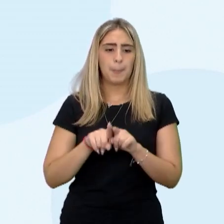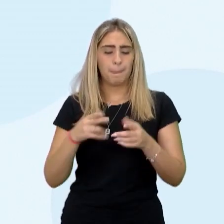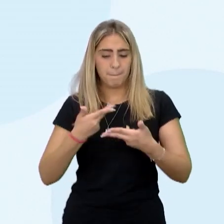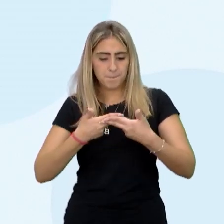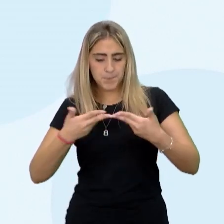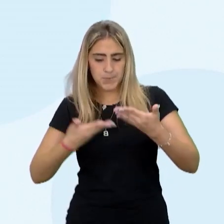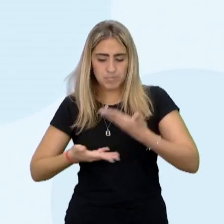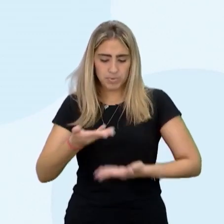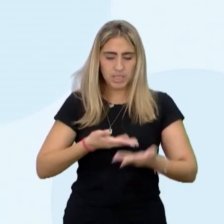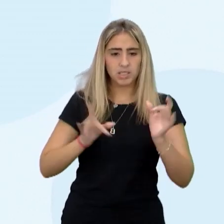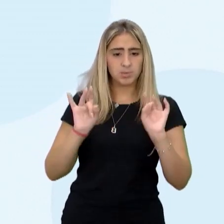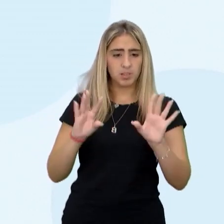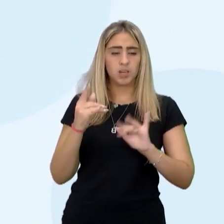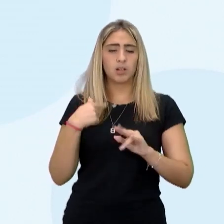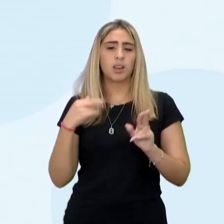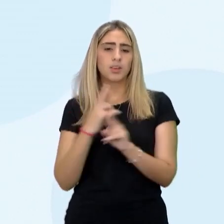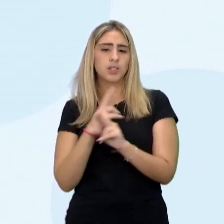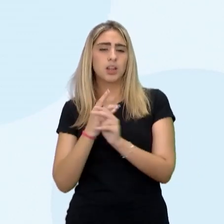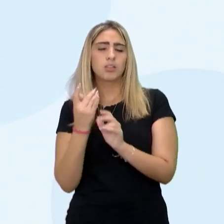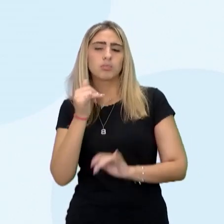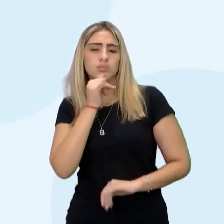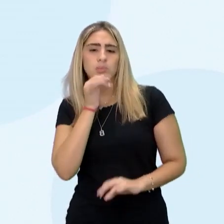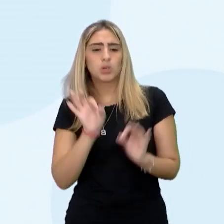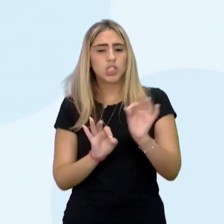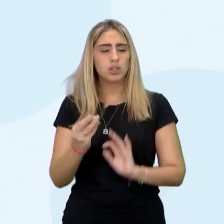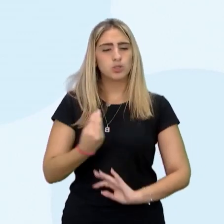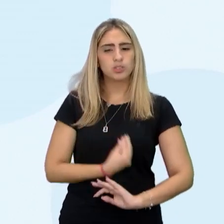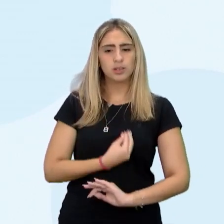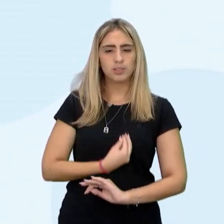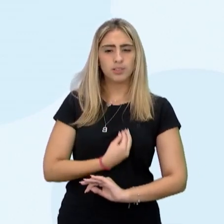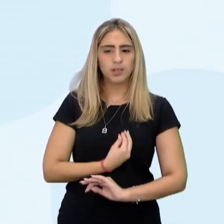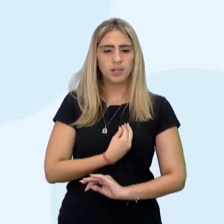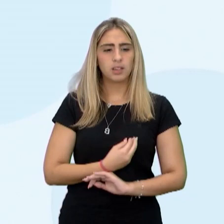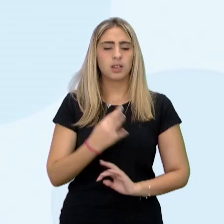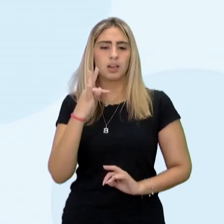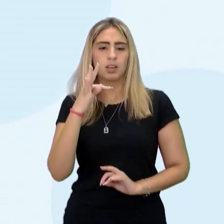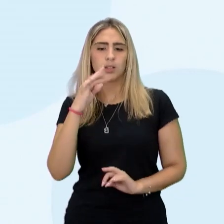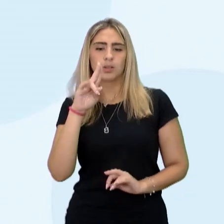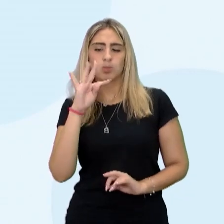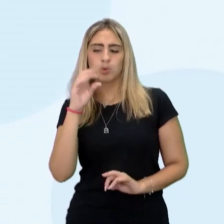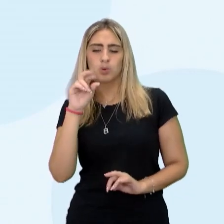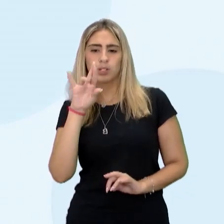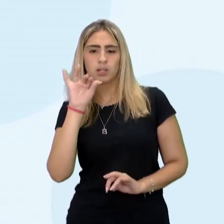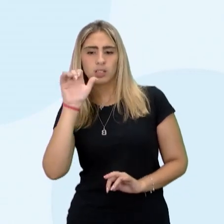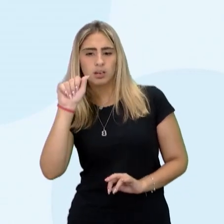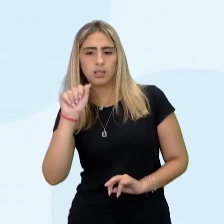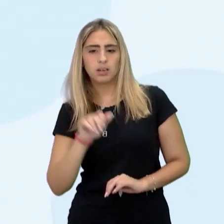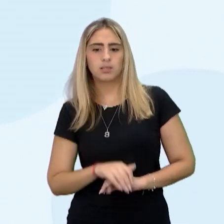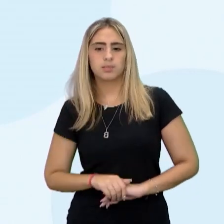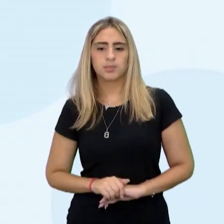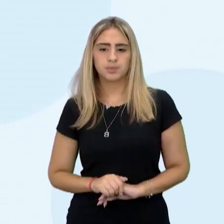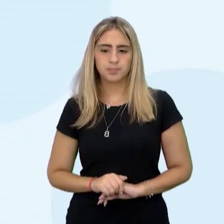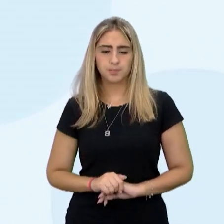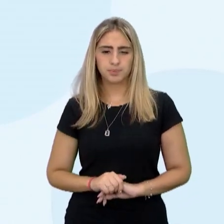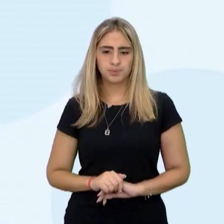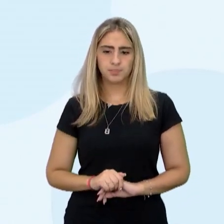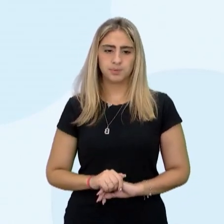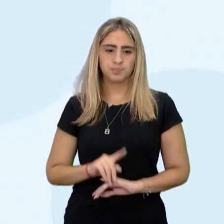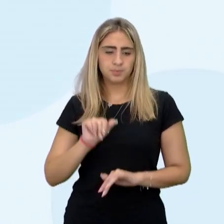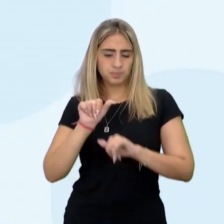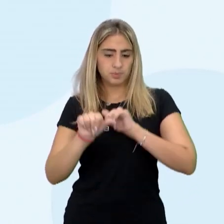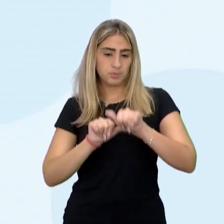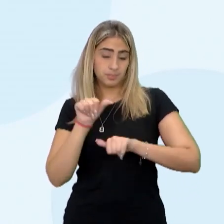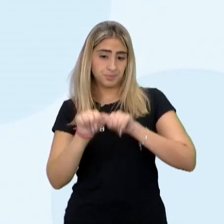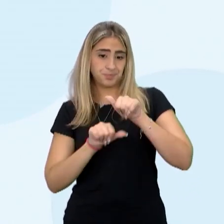específicas relacionadas, por exemplo, ao projeto de vida, à tutoria, para ver se está alinhado, né, com o que está sendo dado aí na